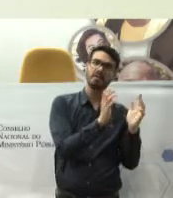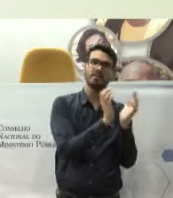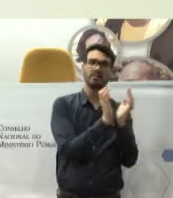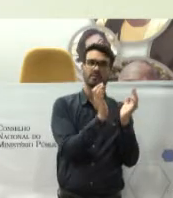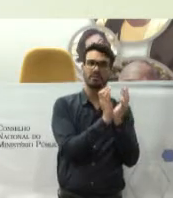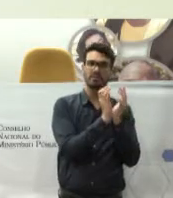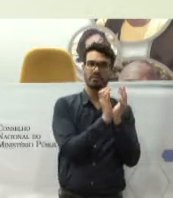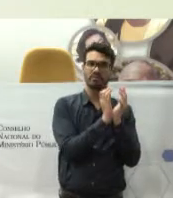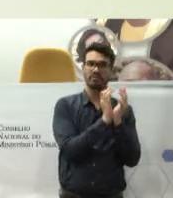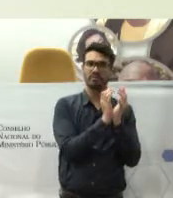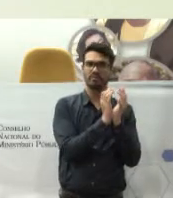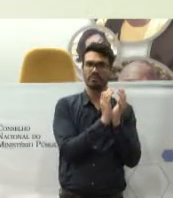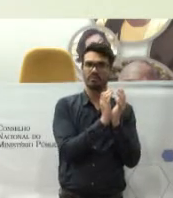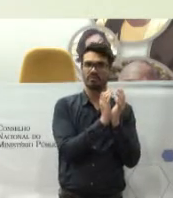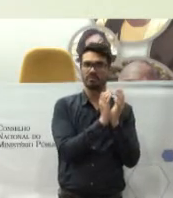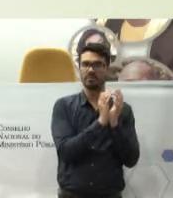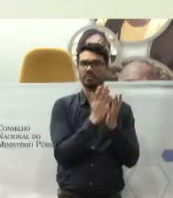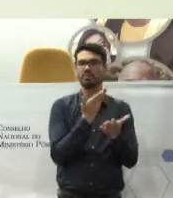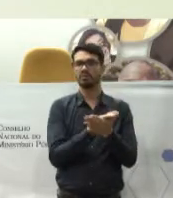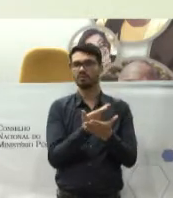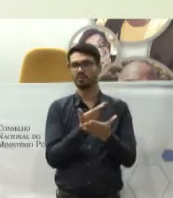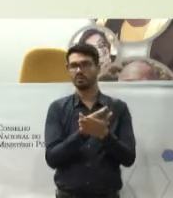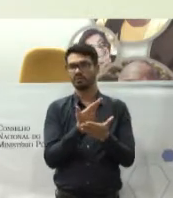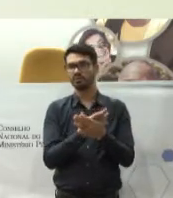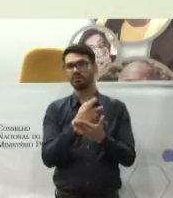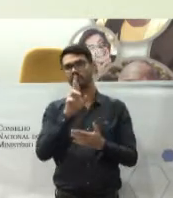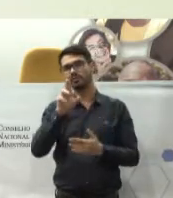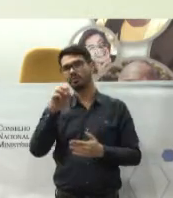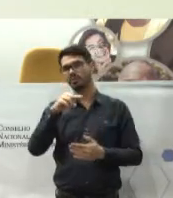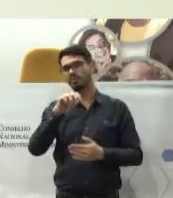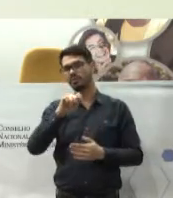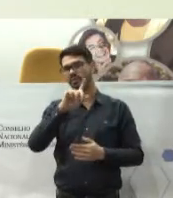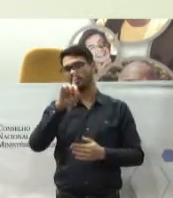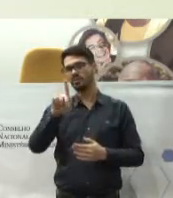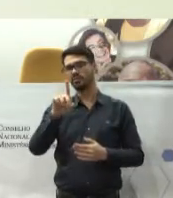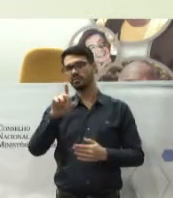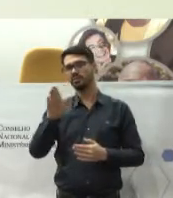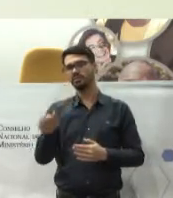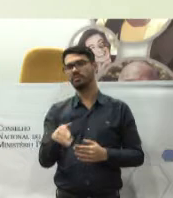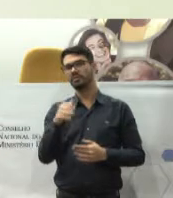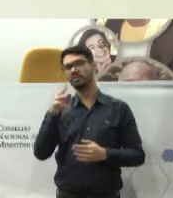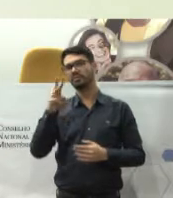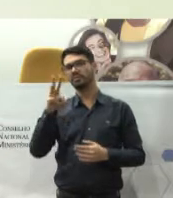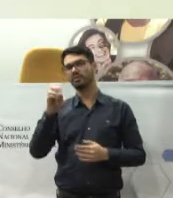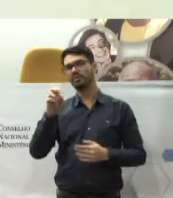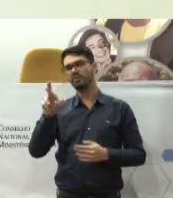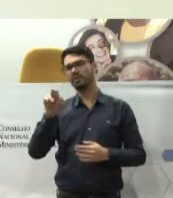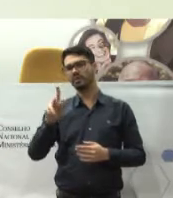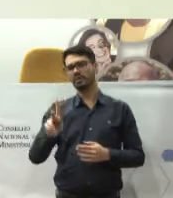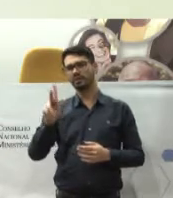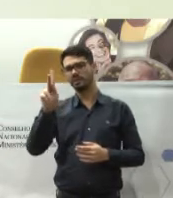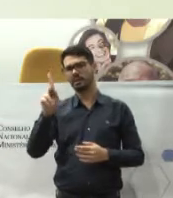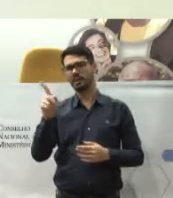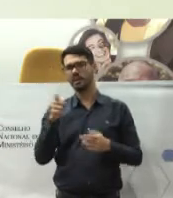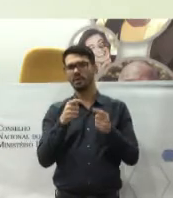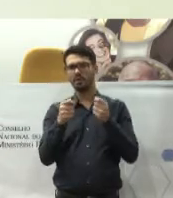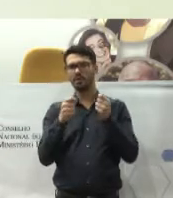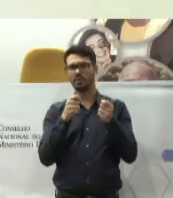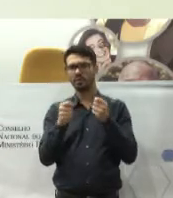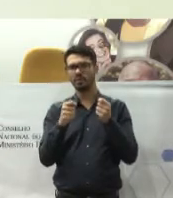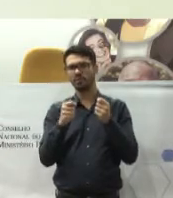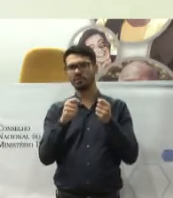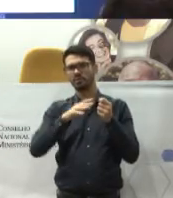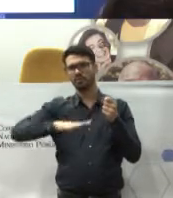coletivo. Quando a gente vai estudar Ronald Dworkin, muitos dizem, porque Ronald Dworkin não admite controle judicial de